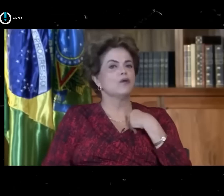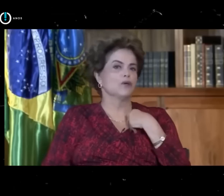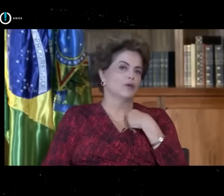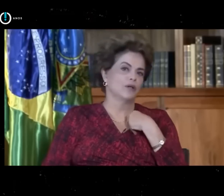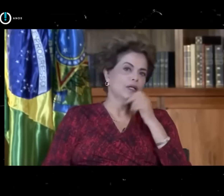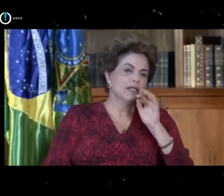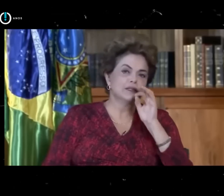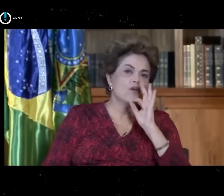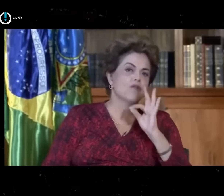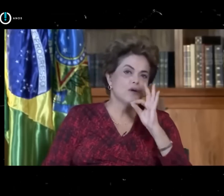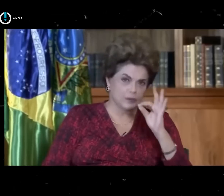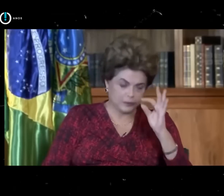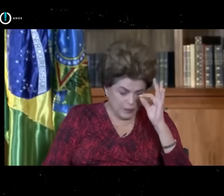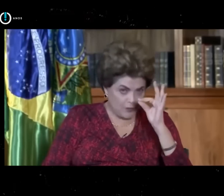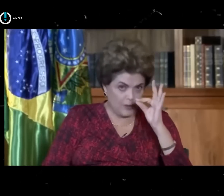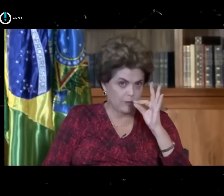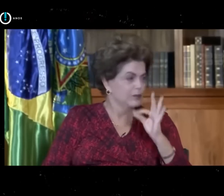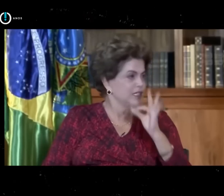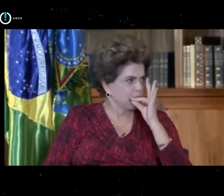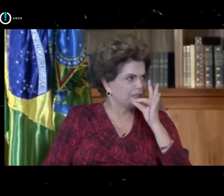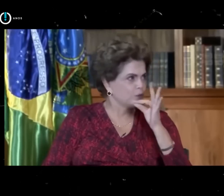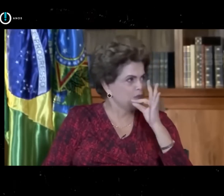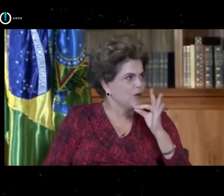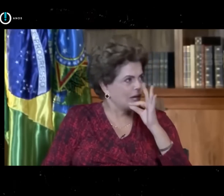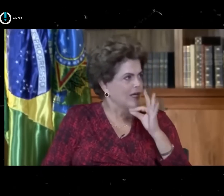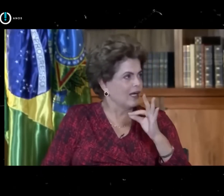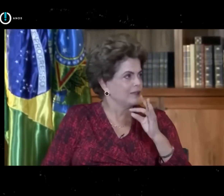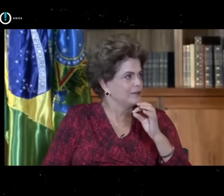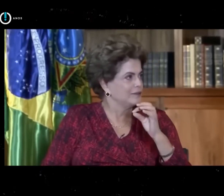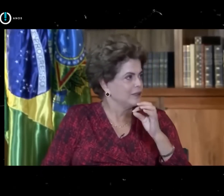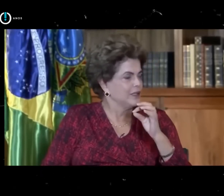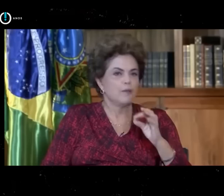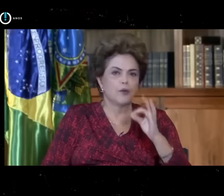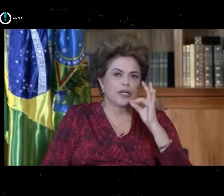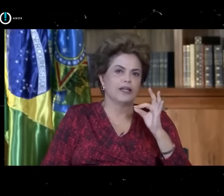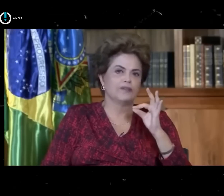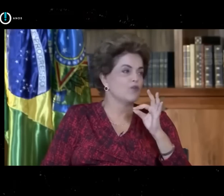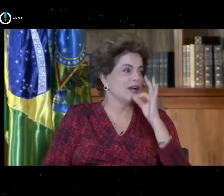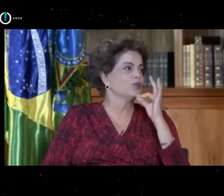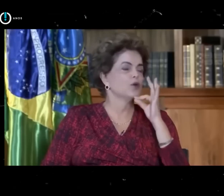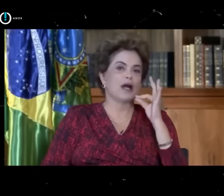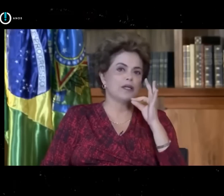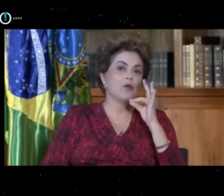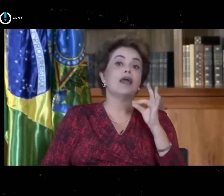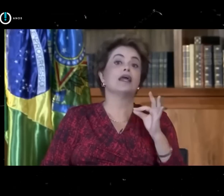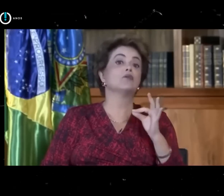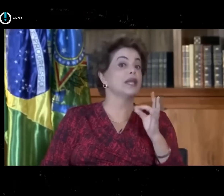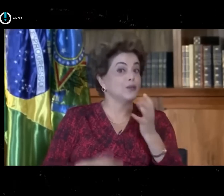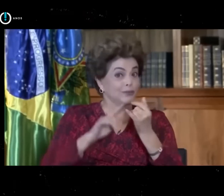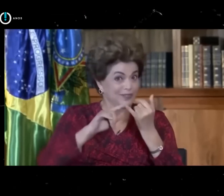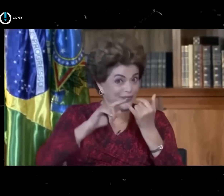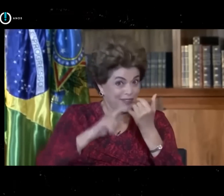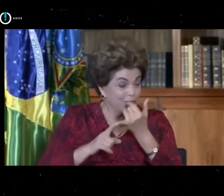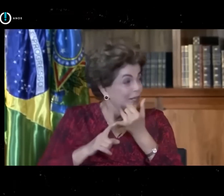Então, eles não vão, se eles pensam que me vão calar, porque vão falar do meu cabelo,